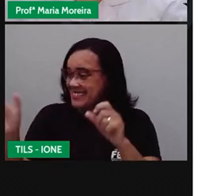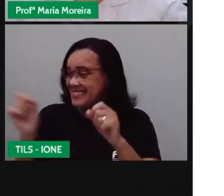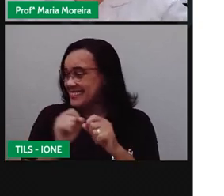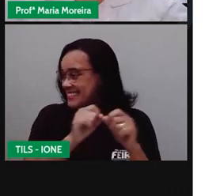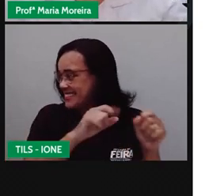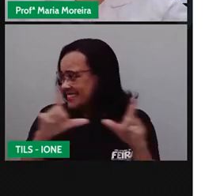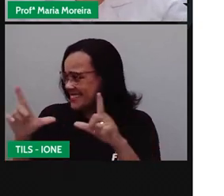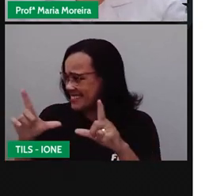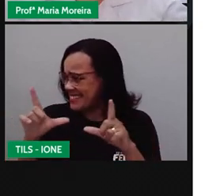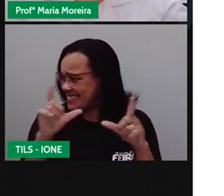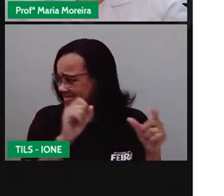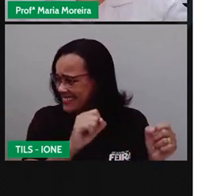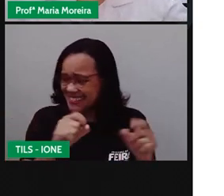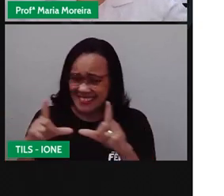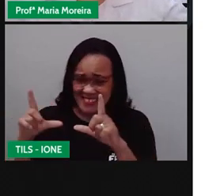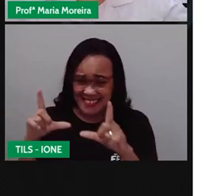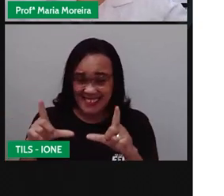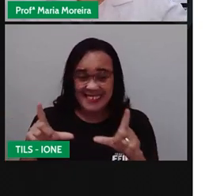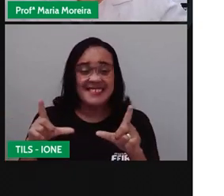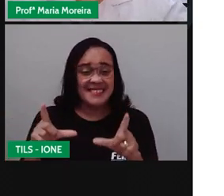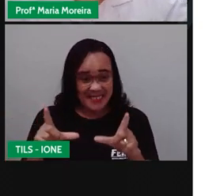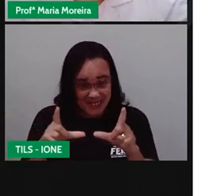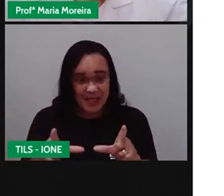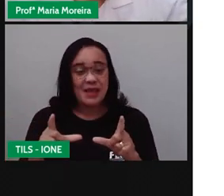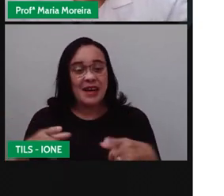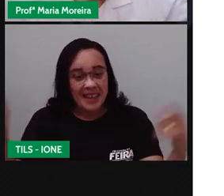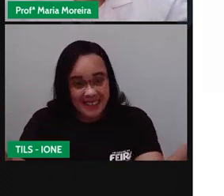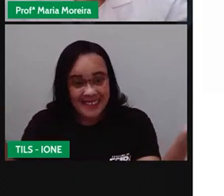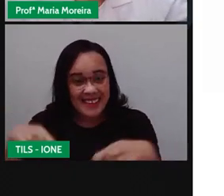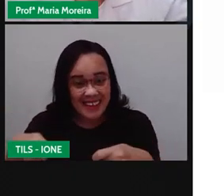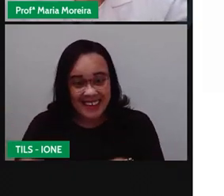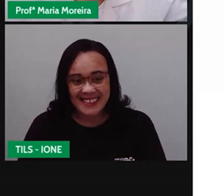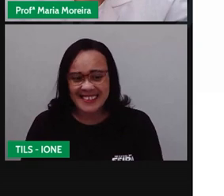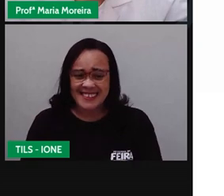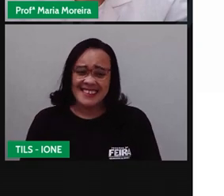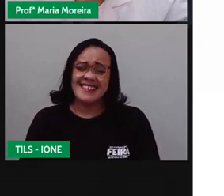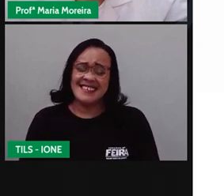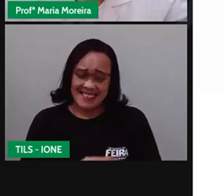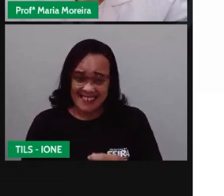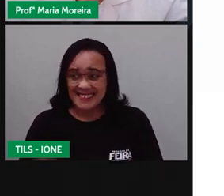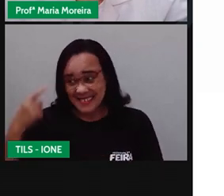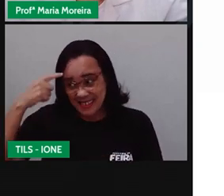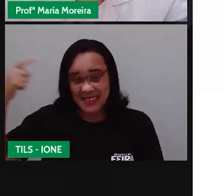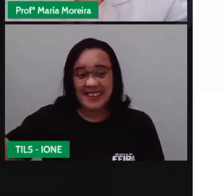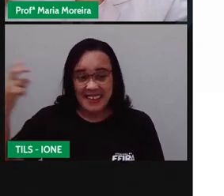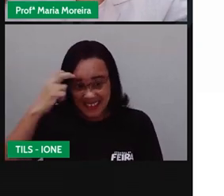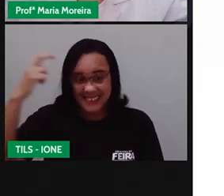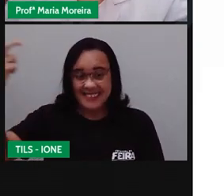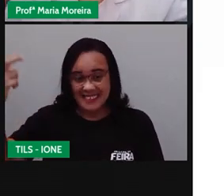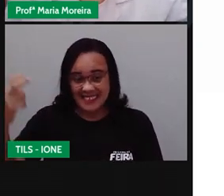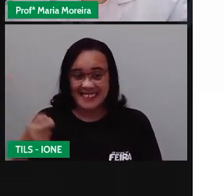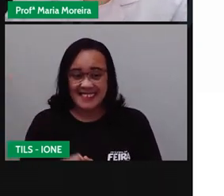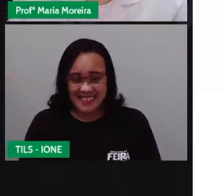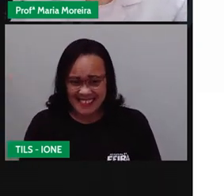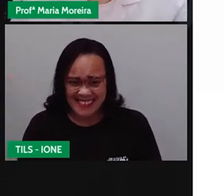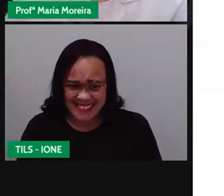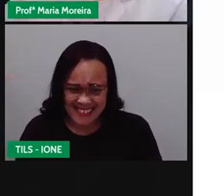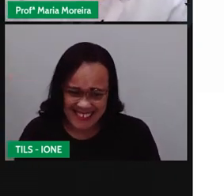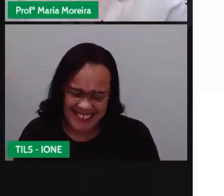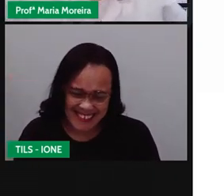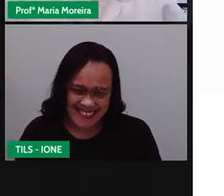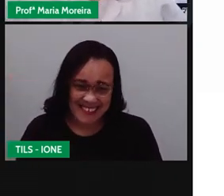Forçadamente consegui descobrir que agora eu produzo conteúdo virtual. Sou quase Felipe Neto, gente. Felipe Neto de Black, ó,